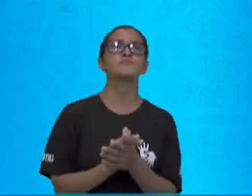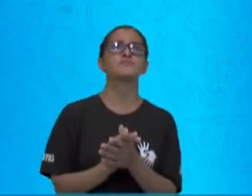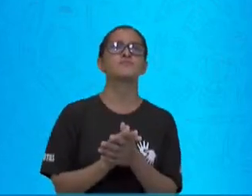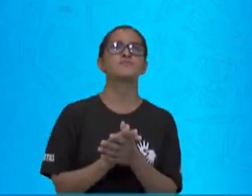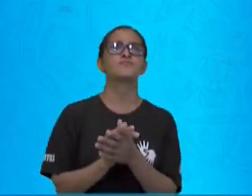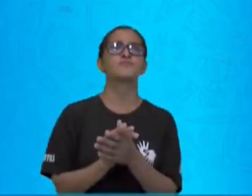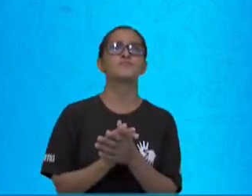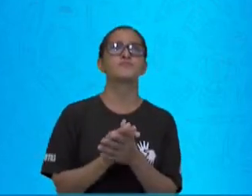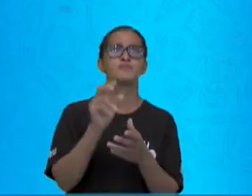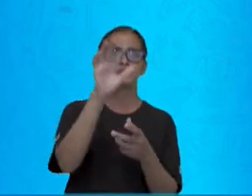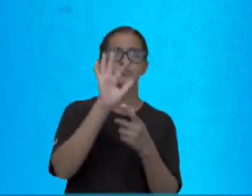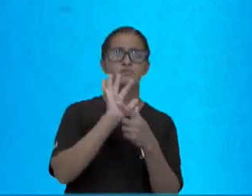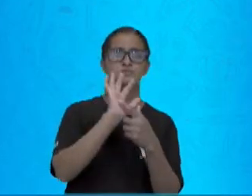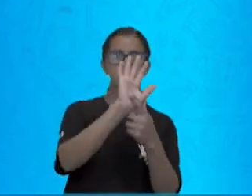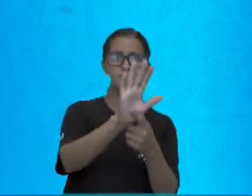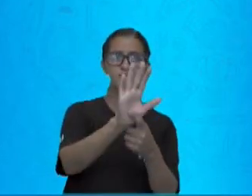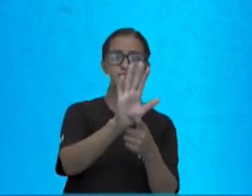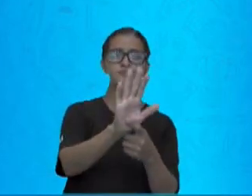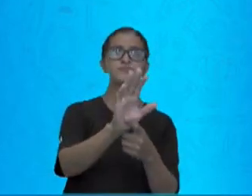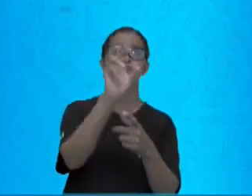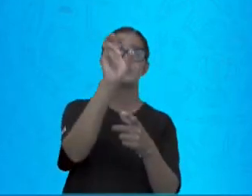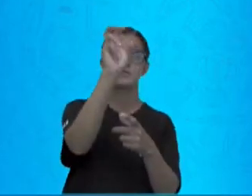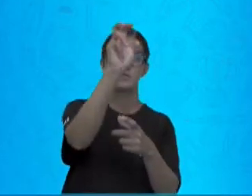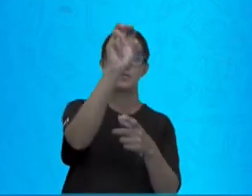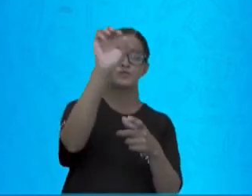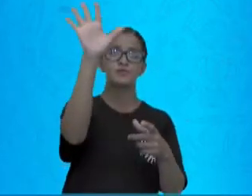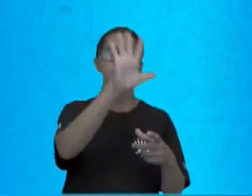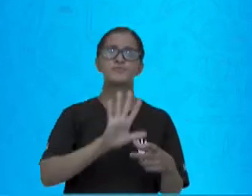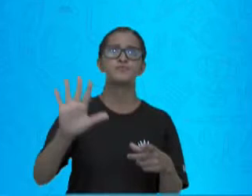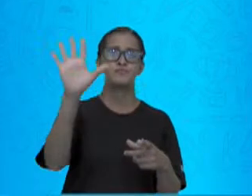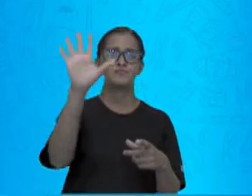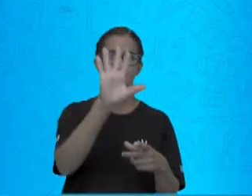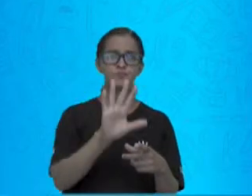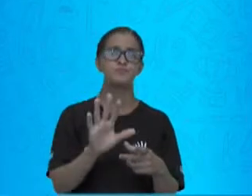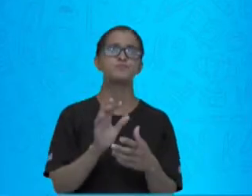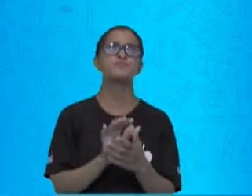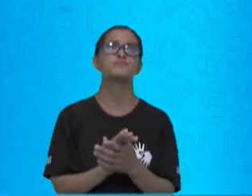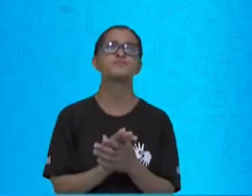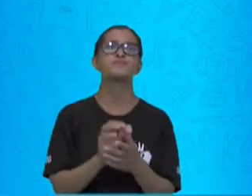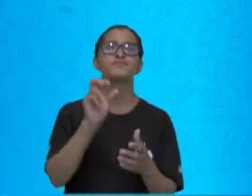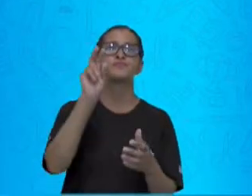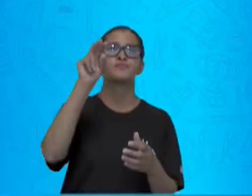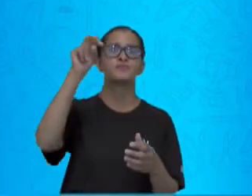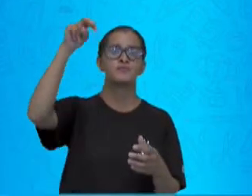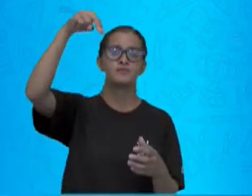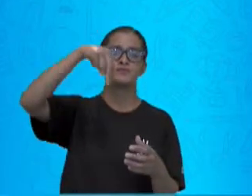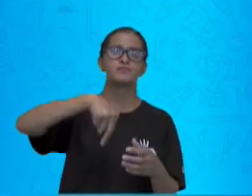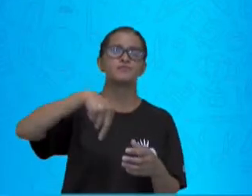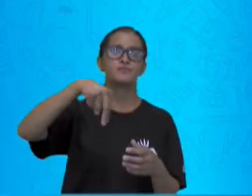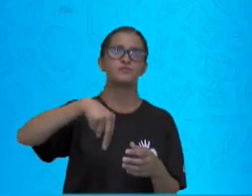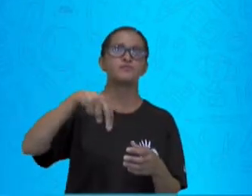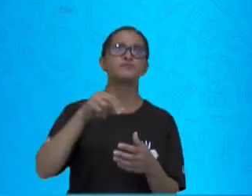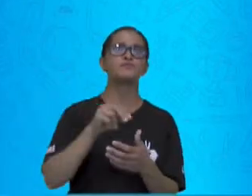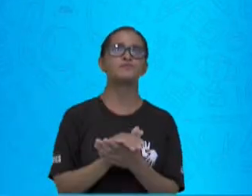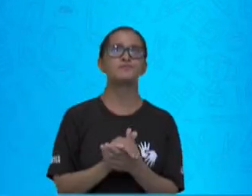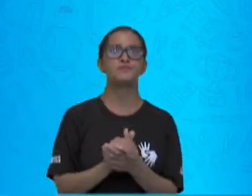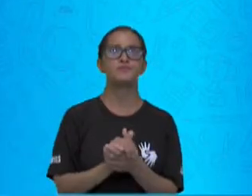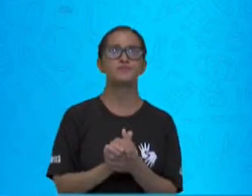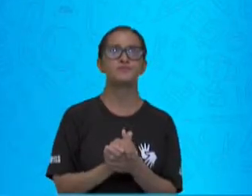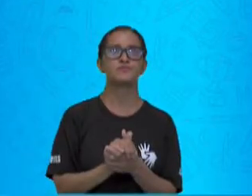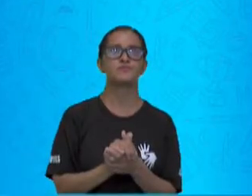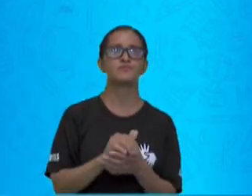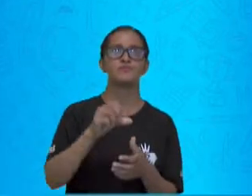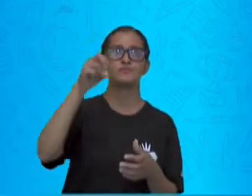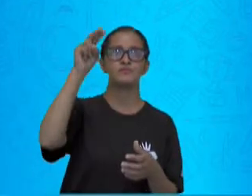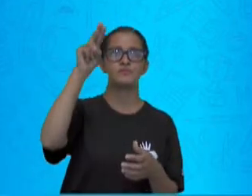eu fiz uma divisão para vocês verem das 5 regiões. Região Norte está pintada de verde,